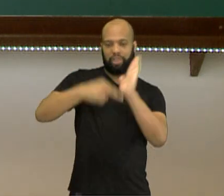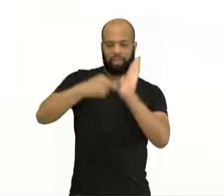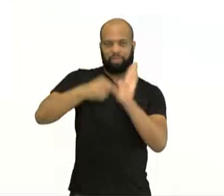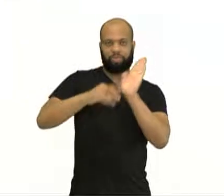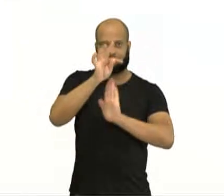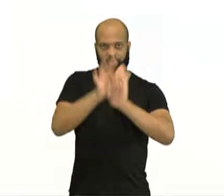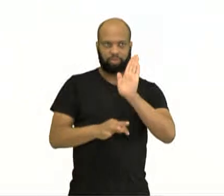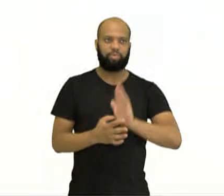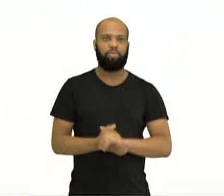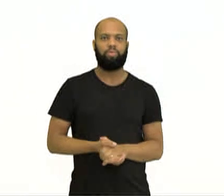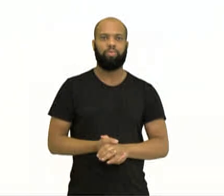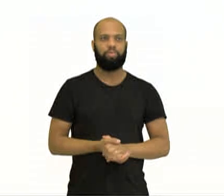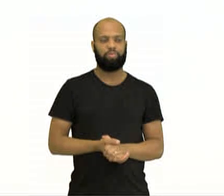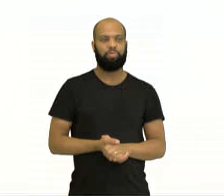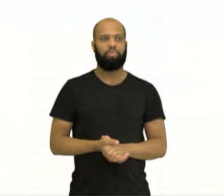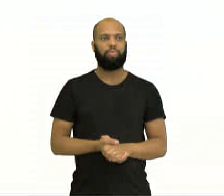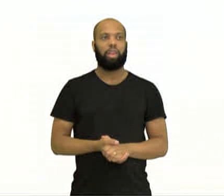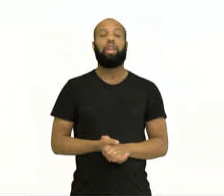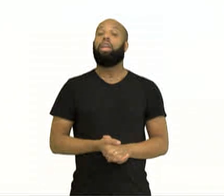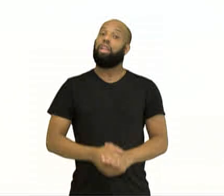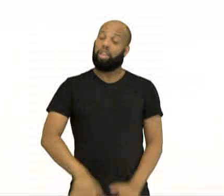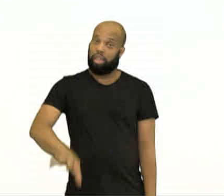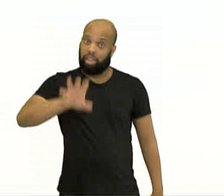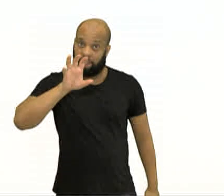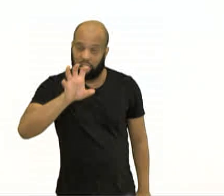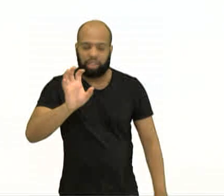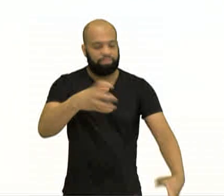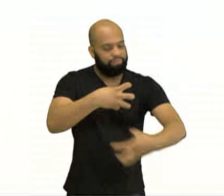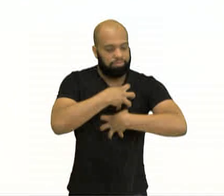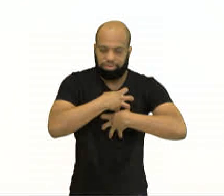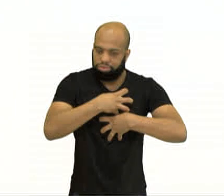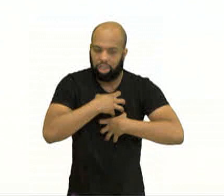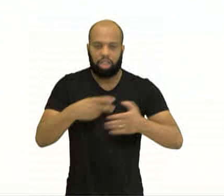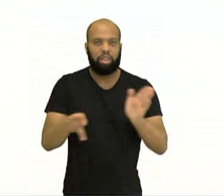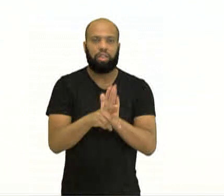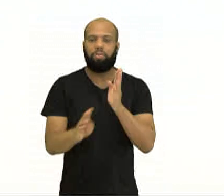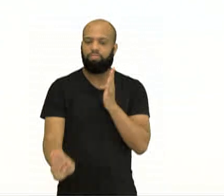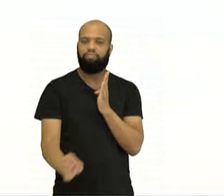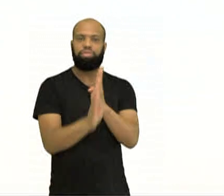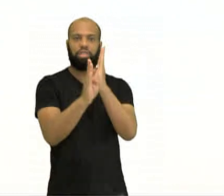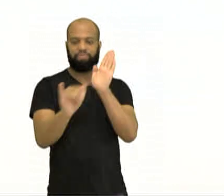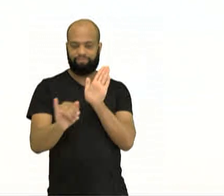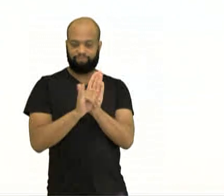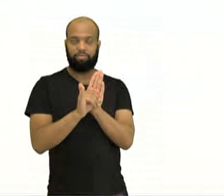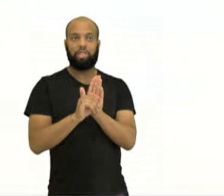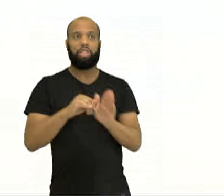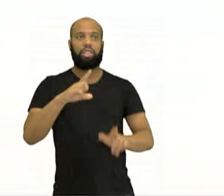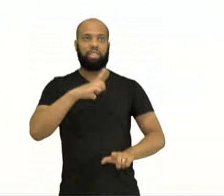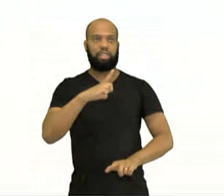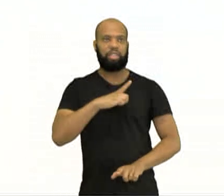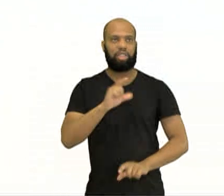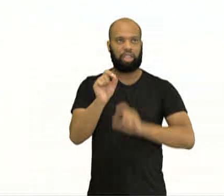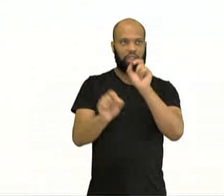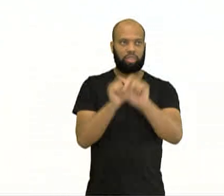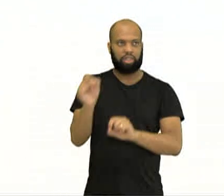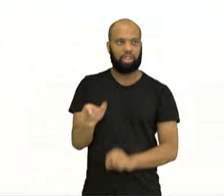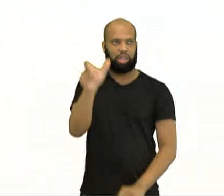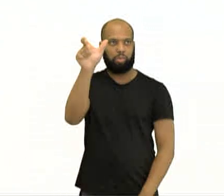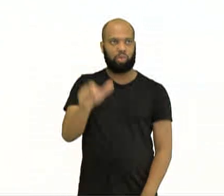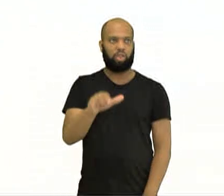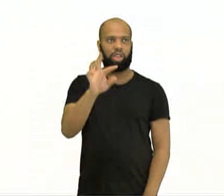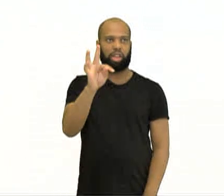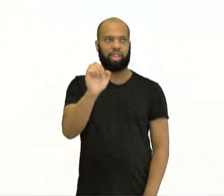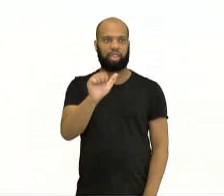agora desse outro texto. Foi exatamente com esse sentimento de identificação que Talal Al-Tinavi,